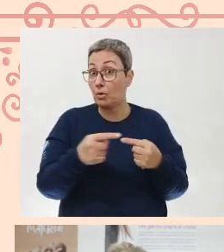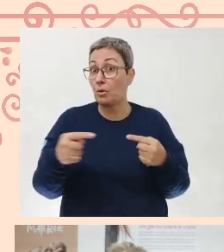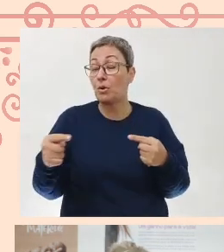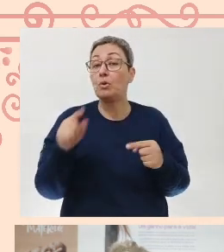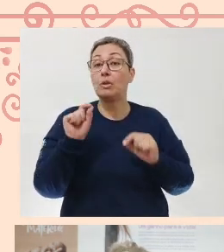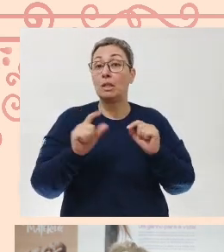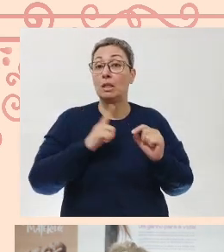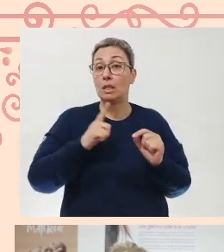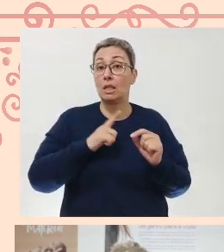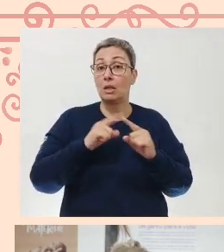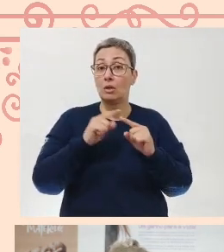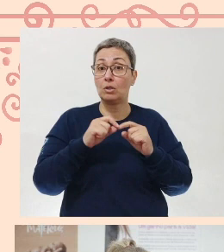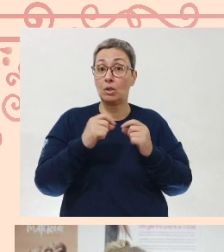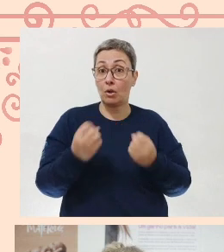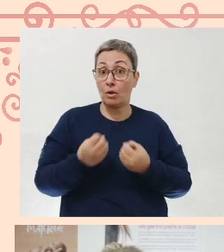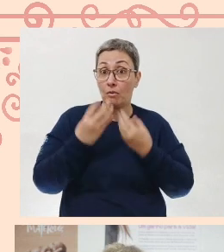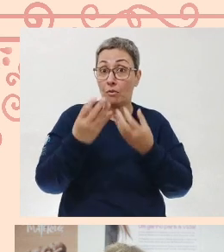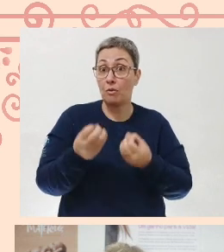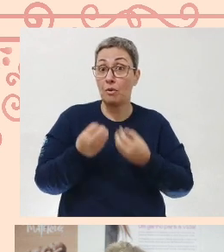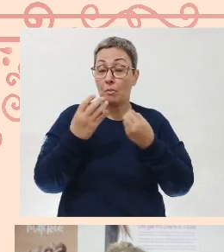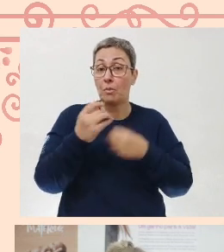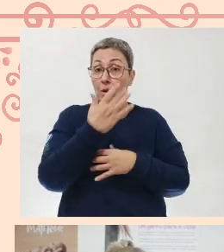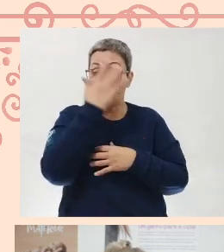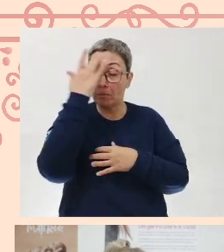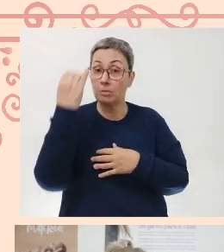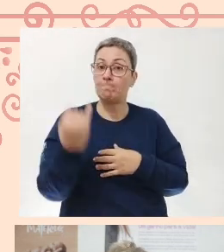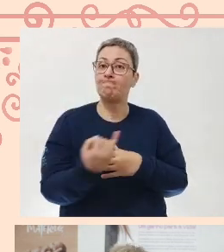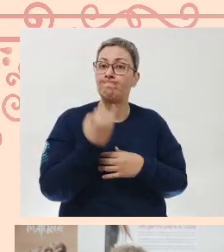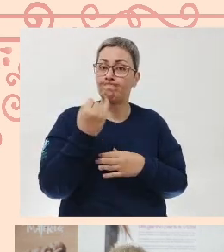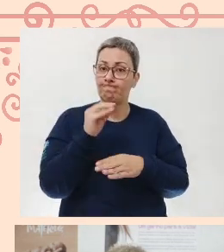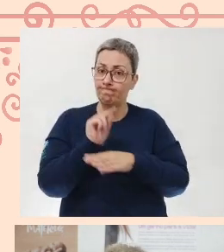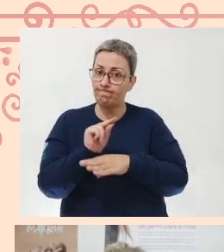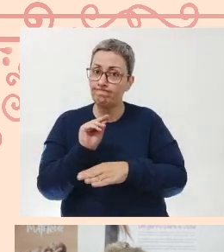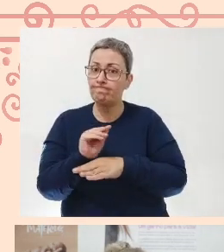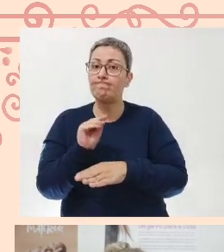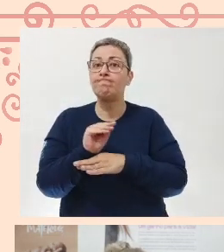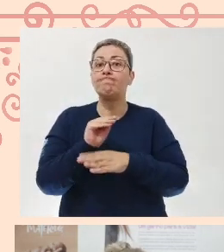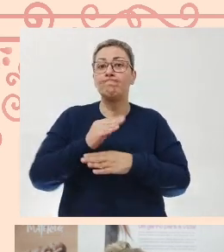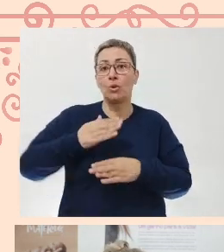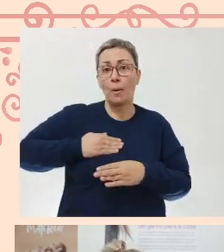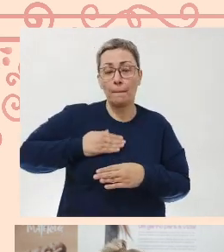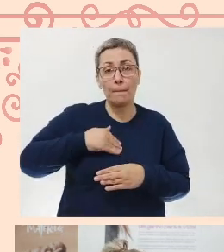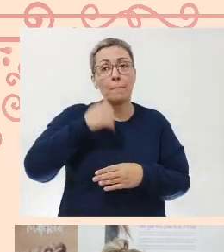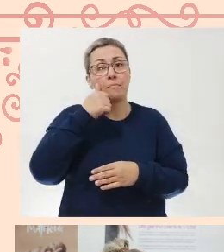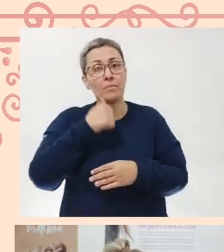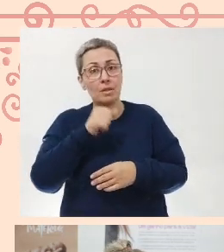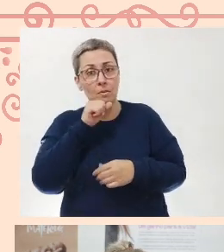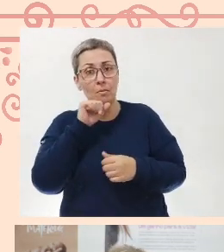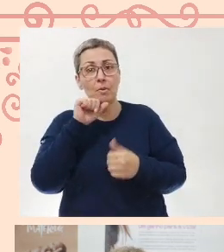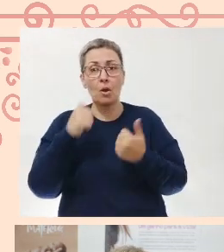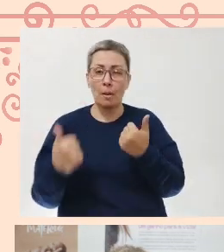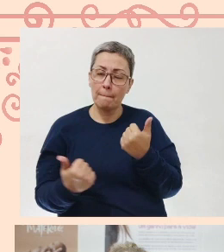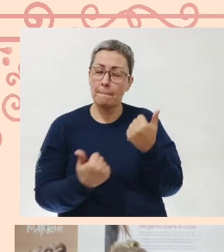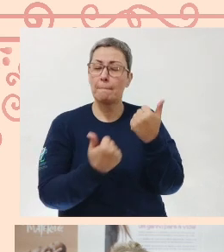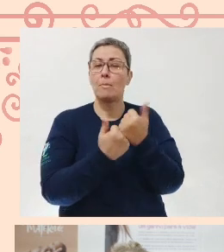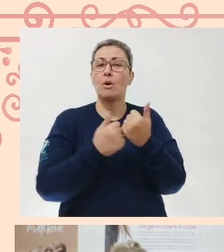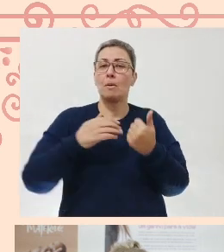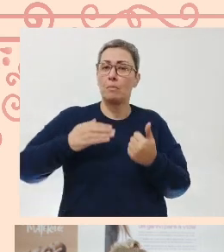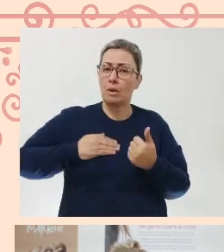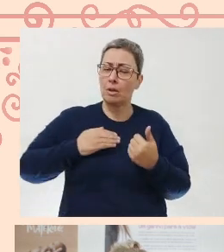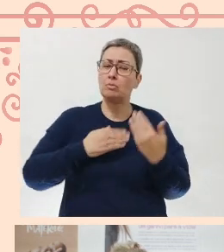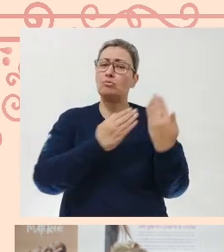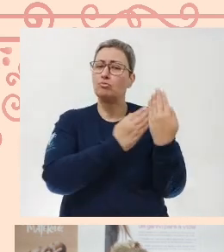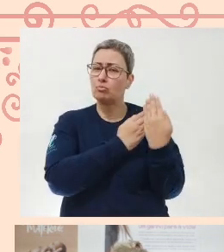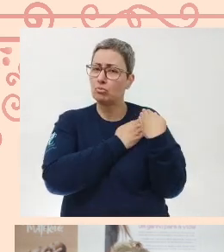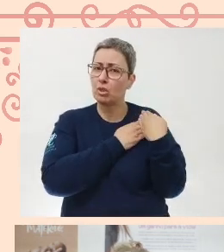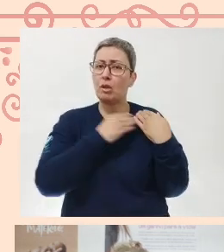objetivos dessa semana estão informar as pessoas sobre a importância de proteger a amamentação, apoiar a